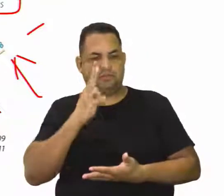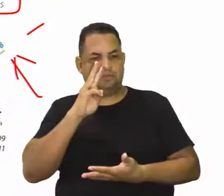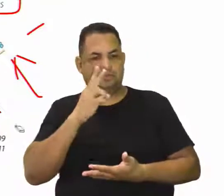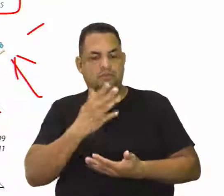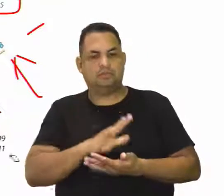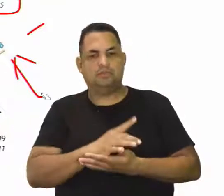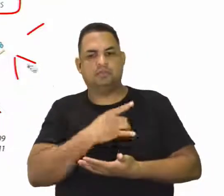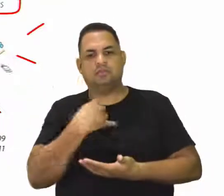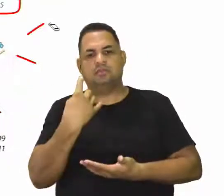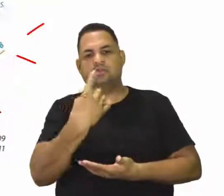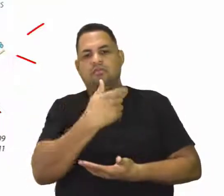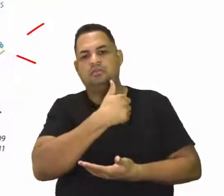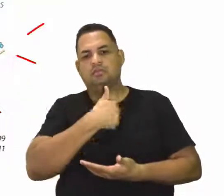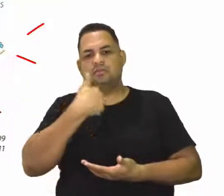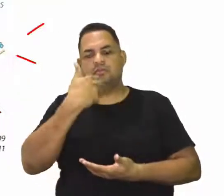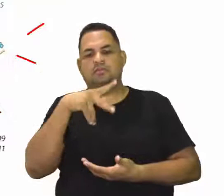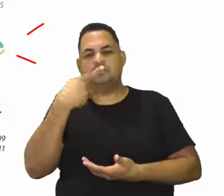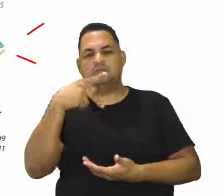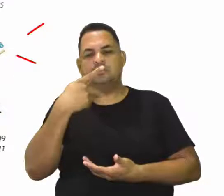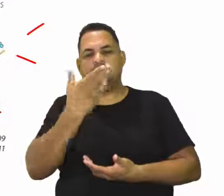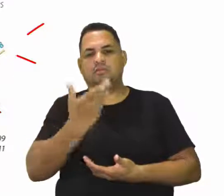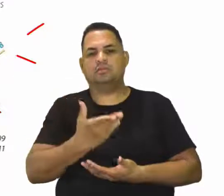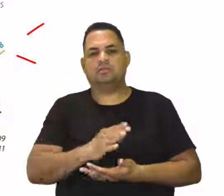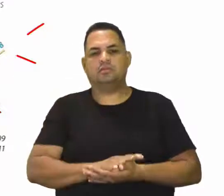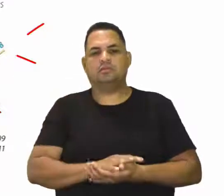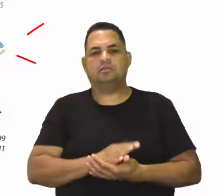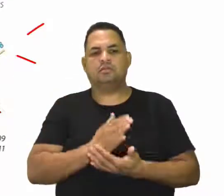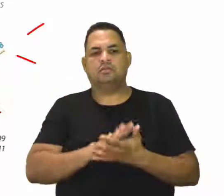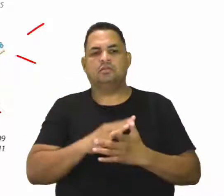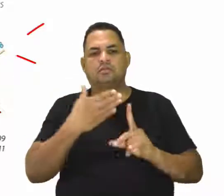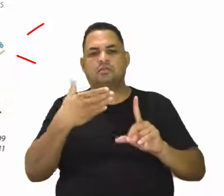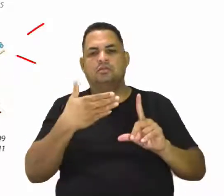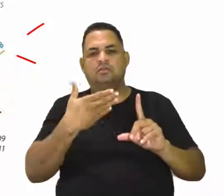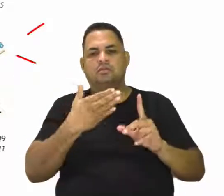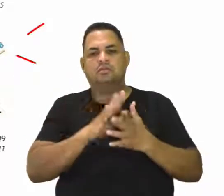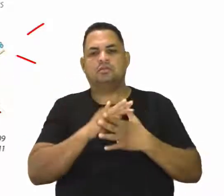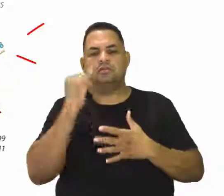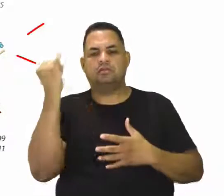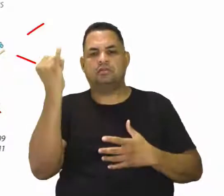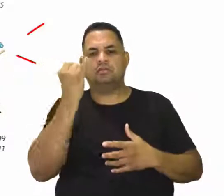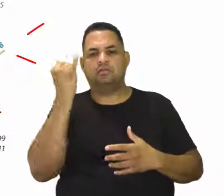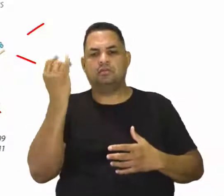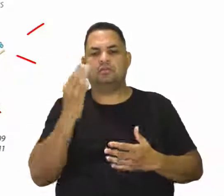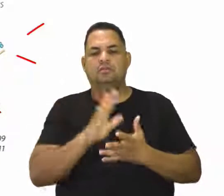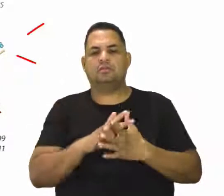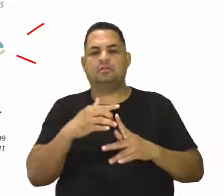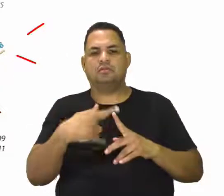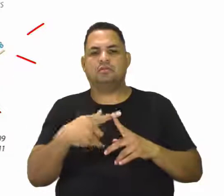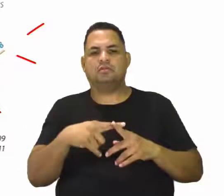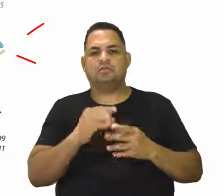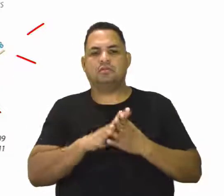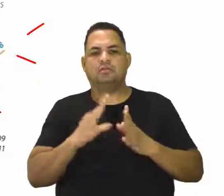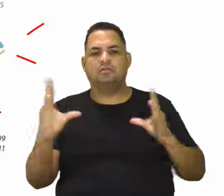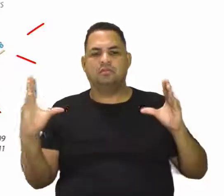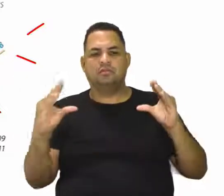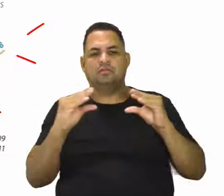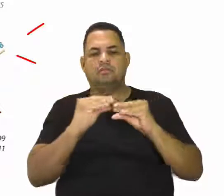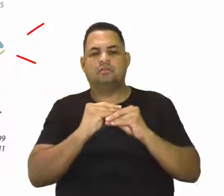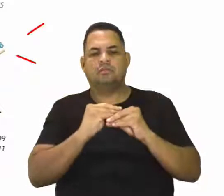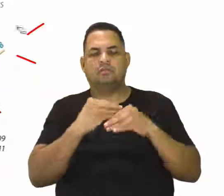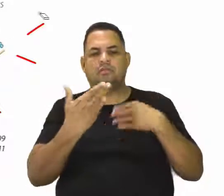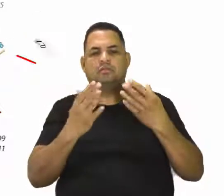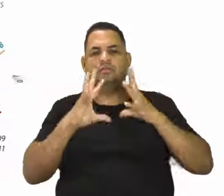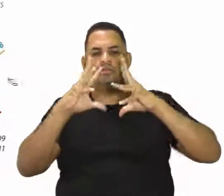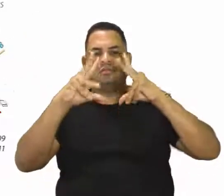do que nós estamos falando nessa lâmina ela é muito importante porque ela faz o resumo